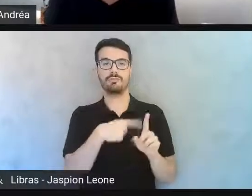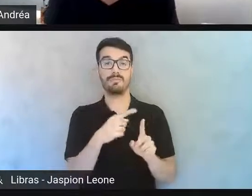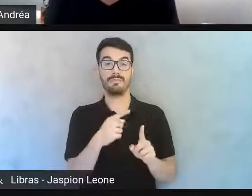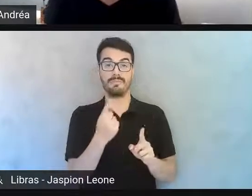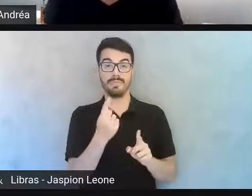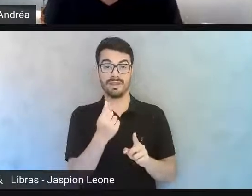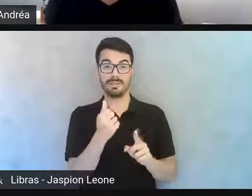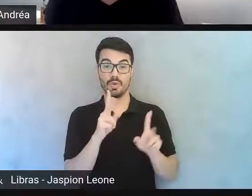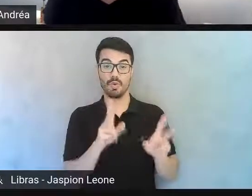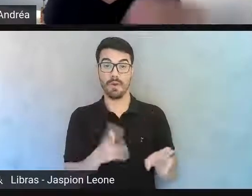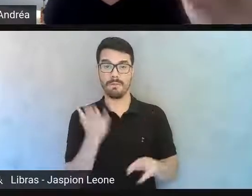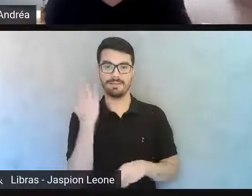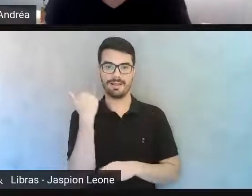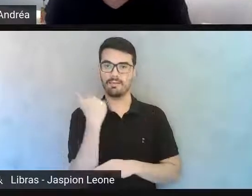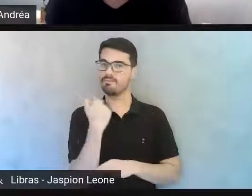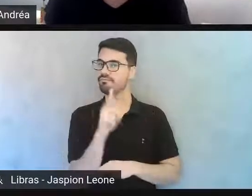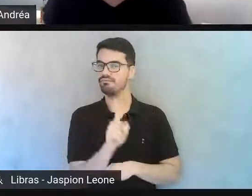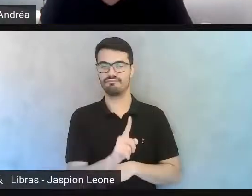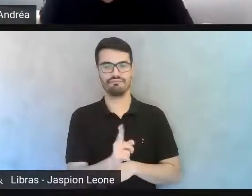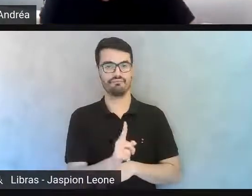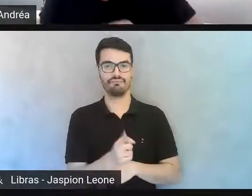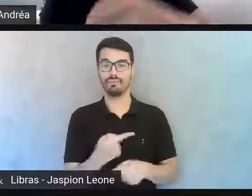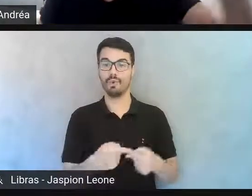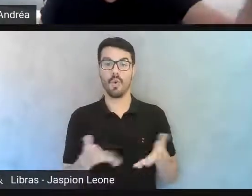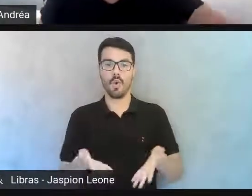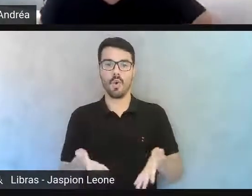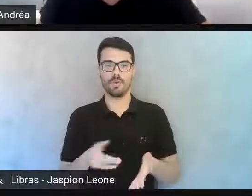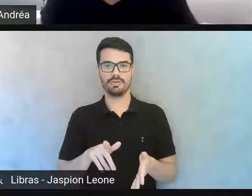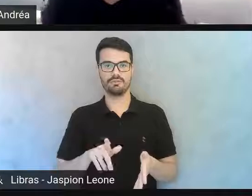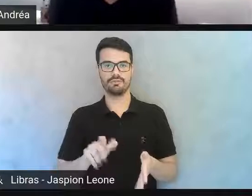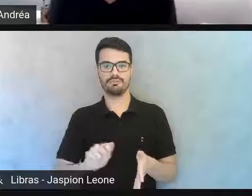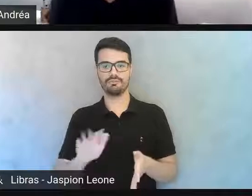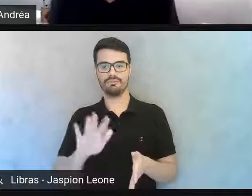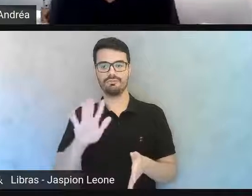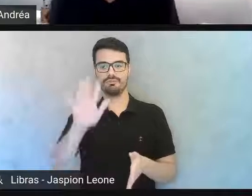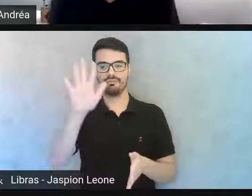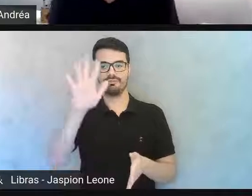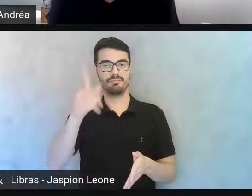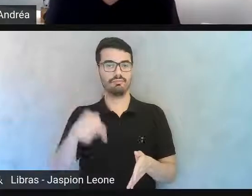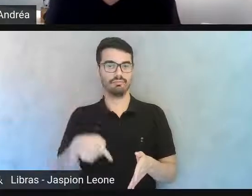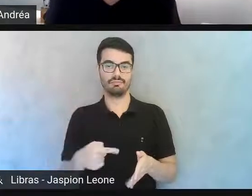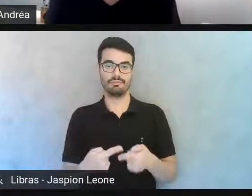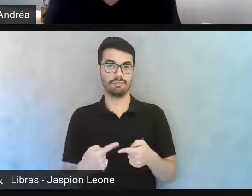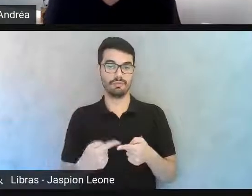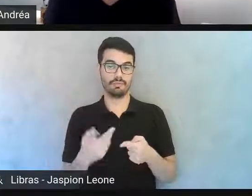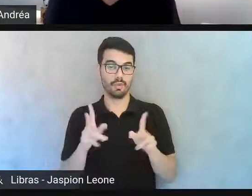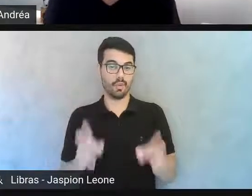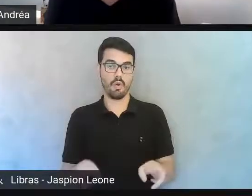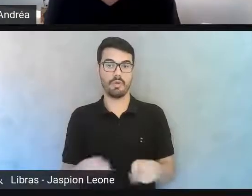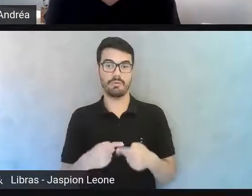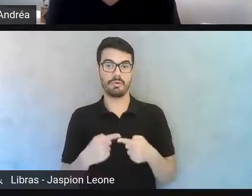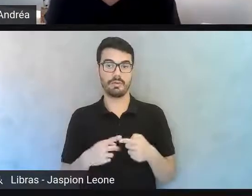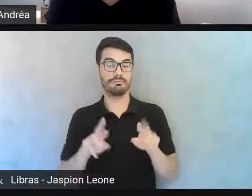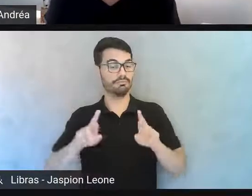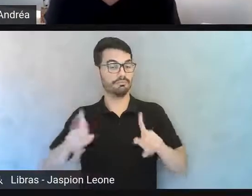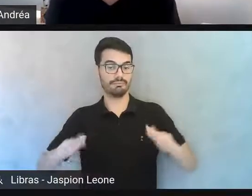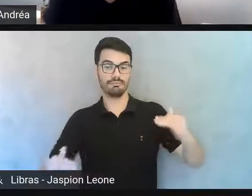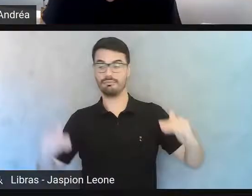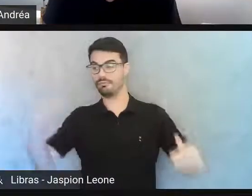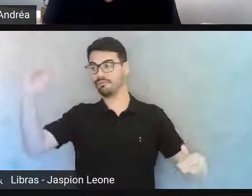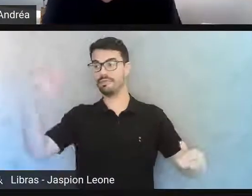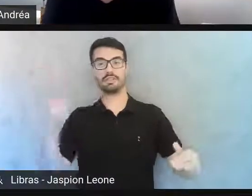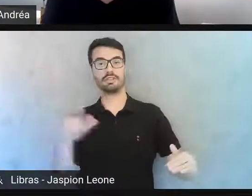mesma coisa. Não vai ser o que era hoje, o que era no passado, não vai ser a mesma coisa. Eles são discrepantes. Tinha